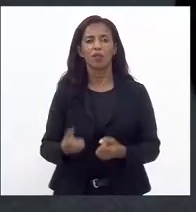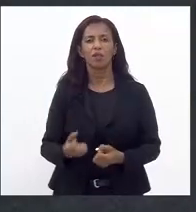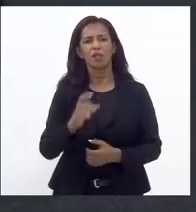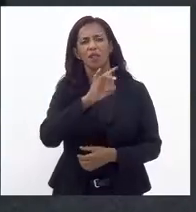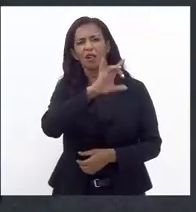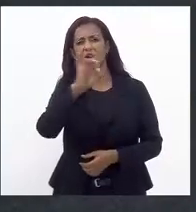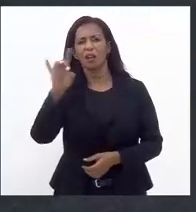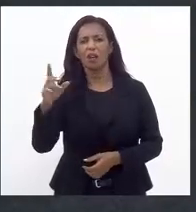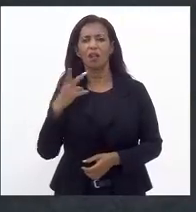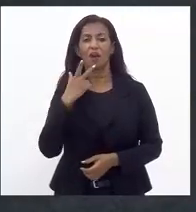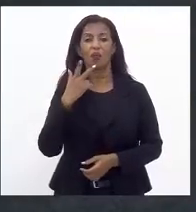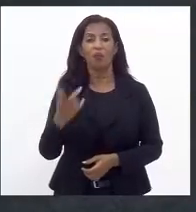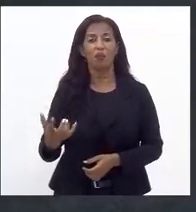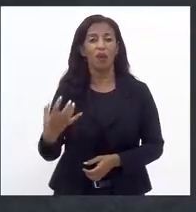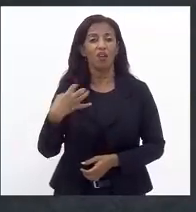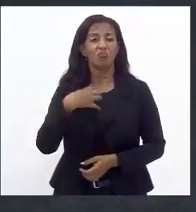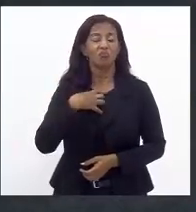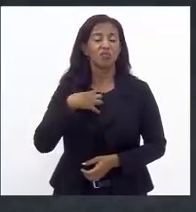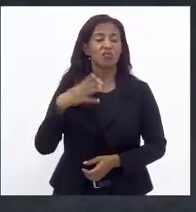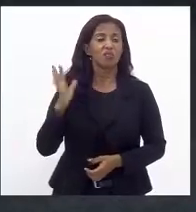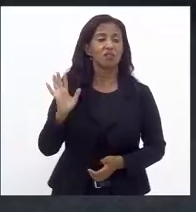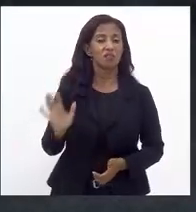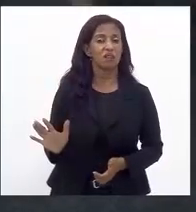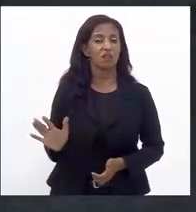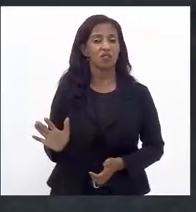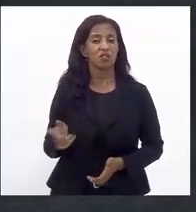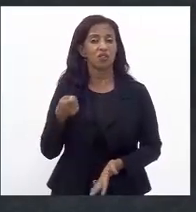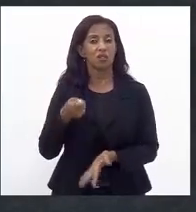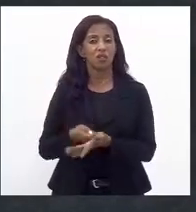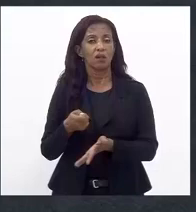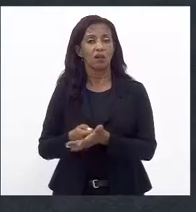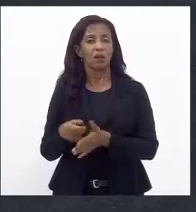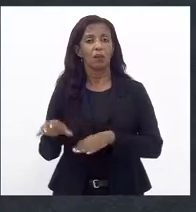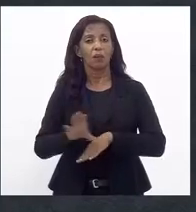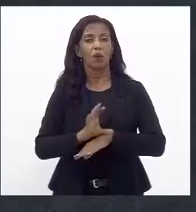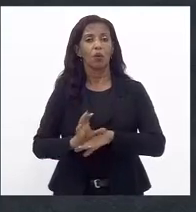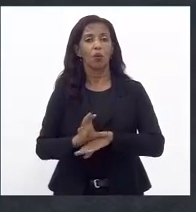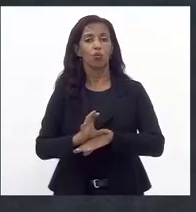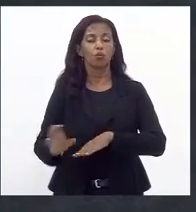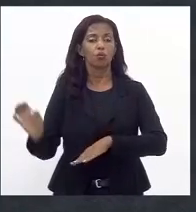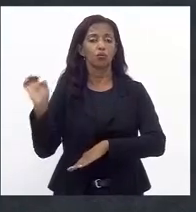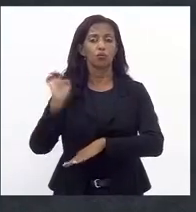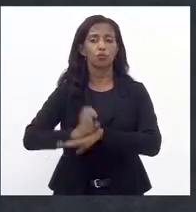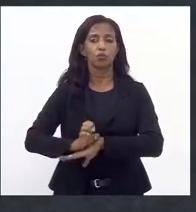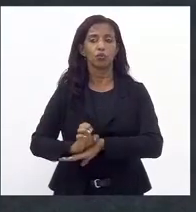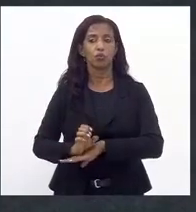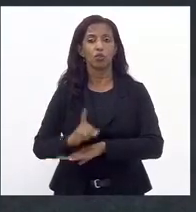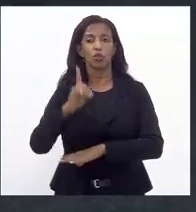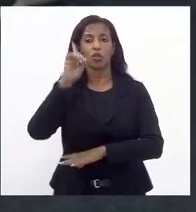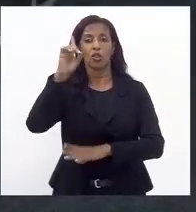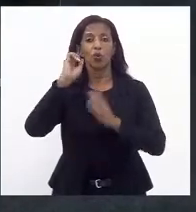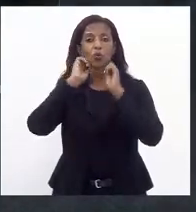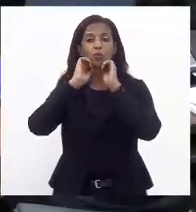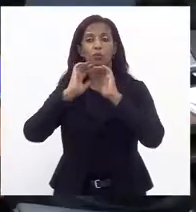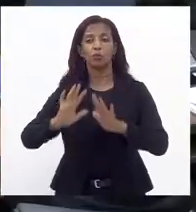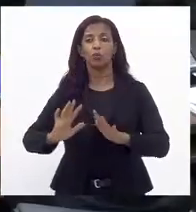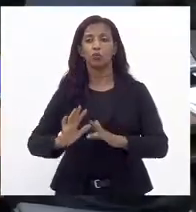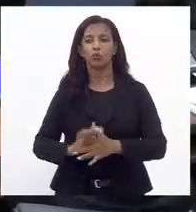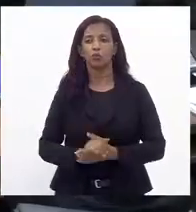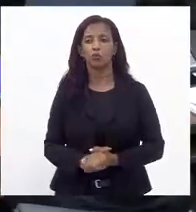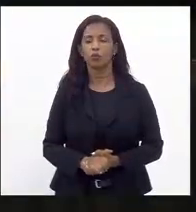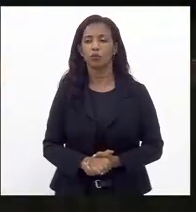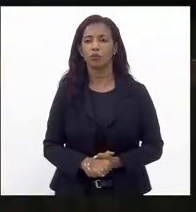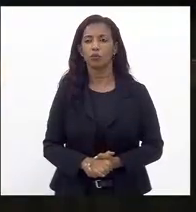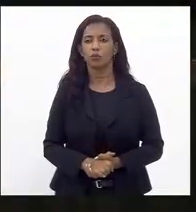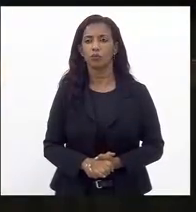que cada um fale aquilo queria compete e que é garantida pela constituição do estado Deus nos abençoe